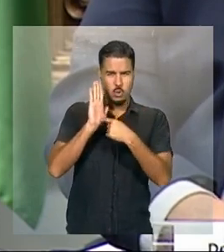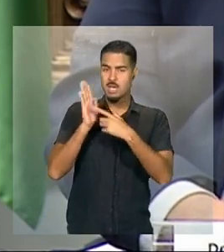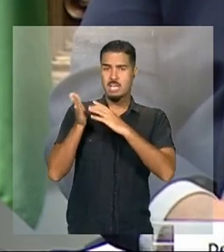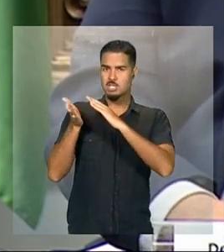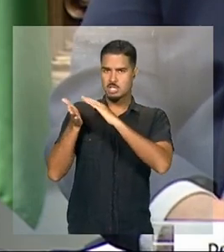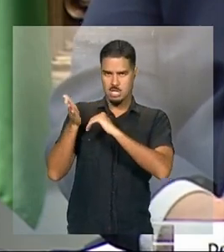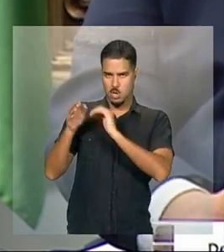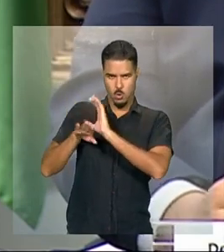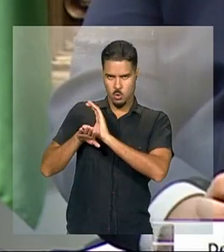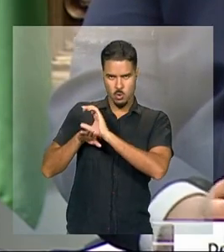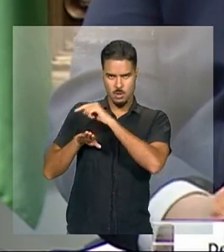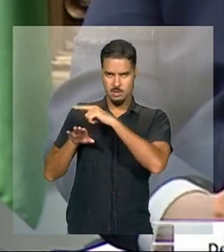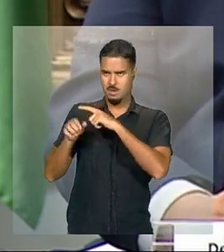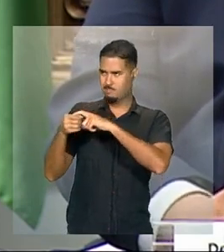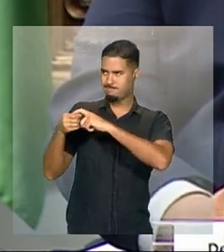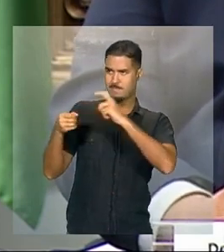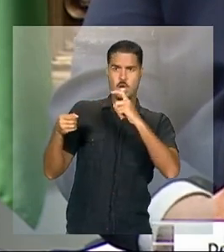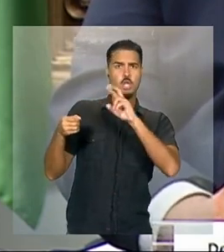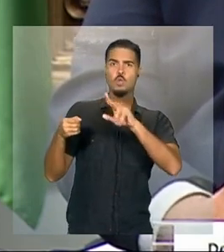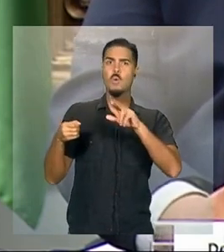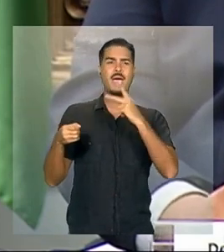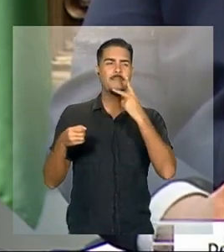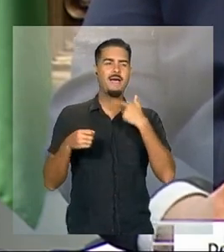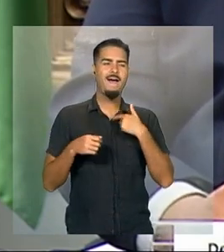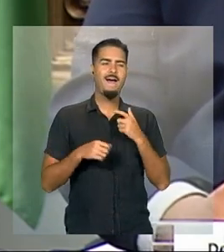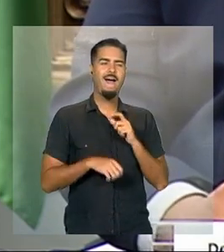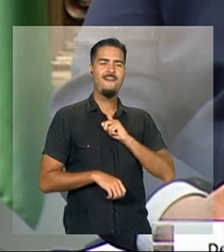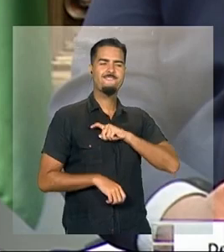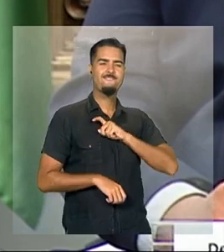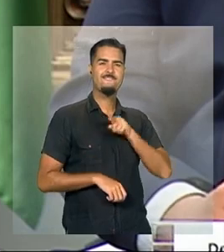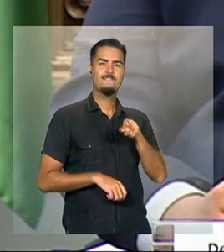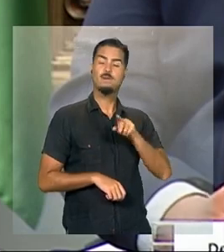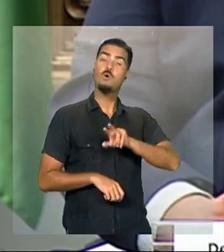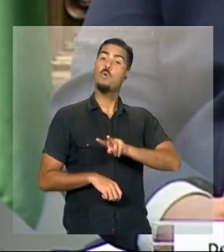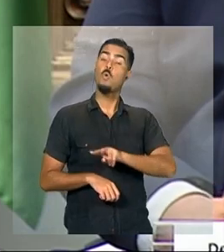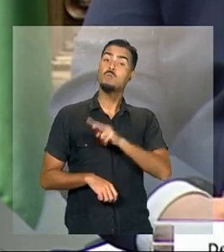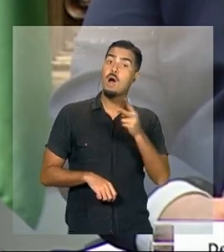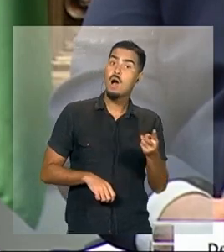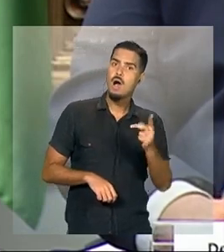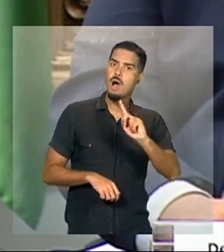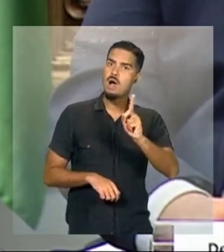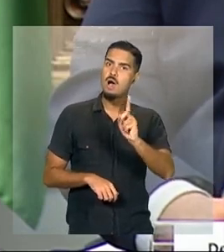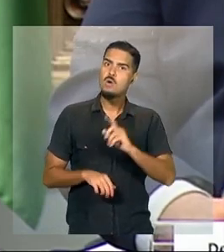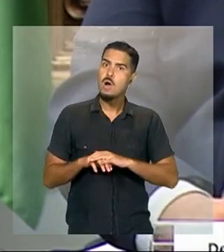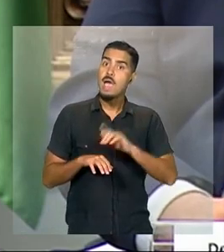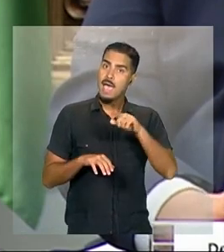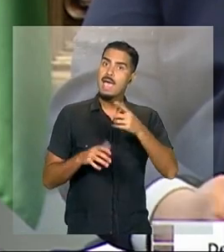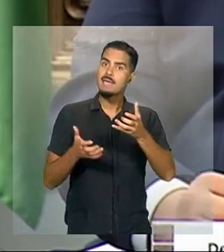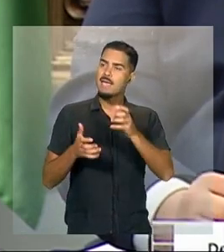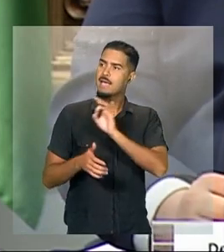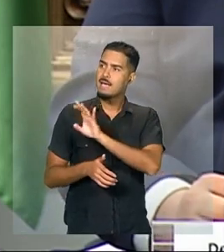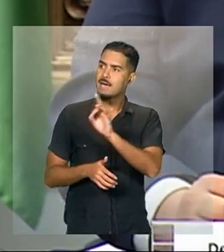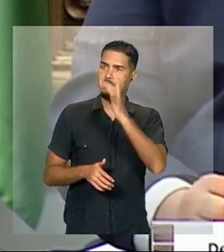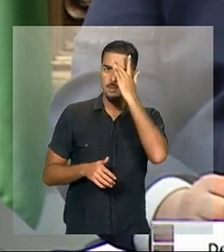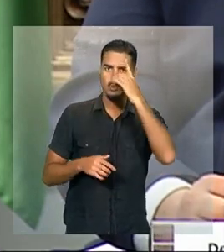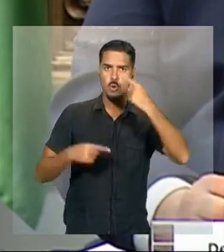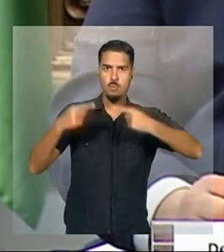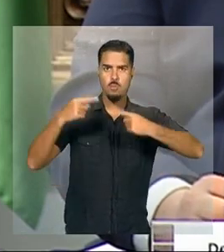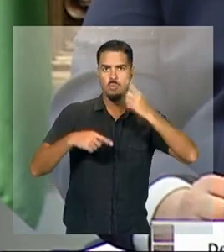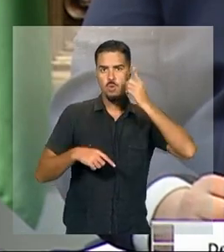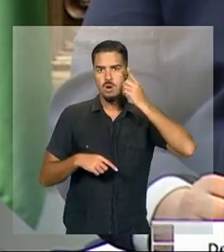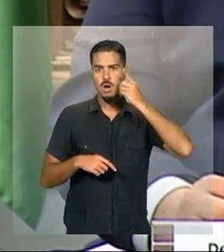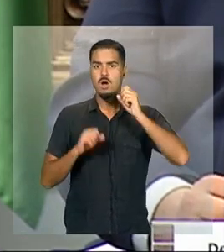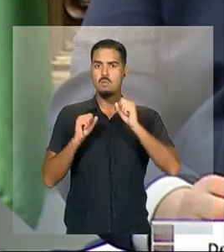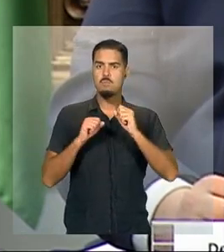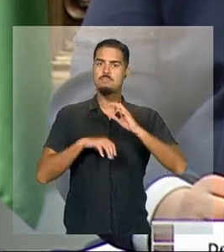está dando um cheque em branco. Muito pelo contrário. Está se colocando para cada parlamentar a possibilidade